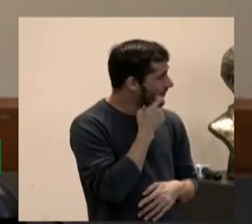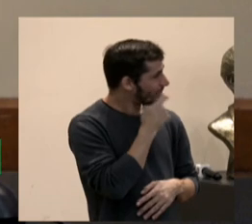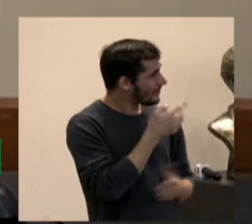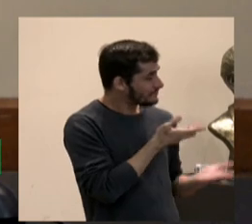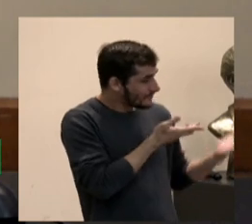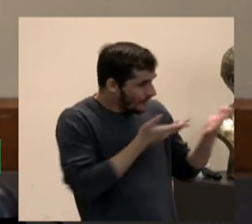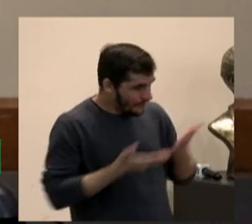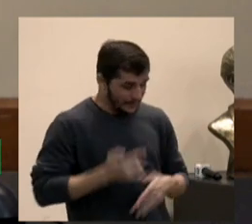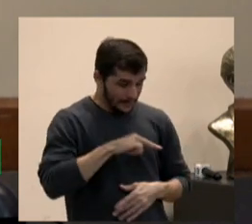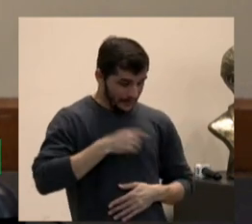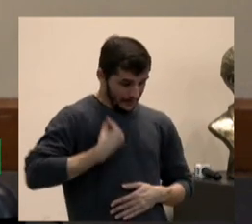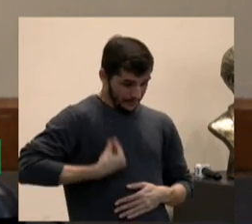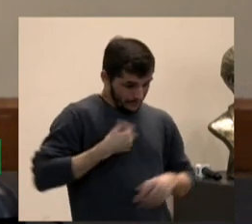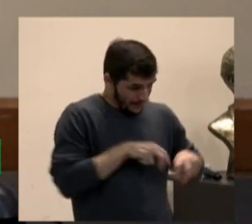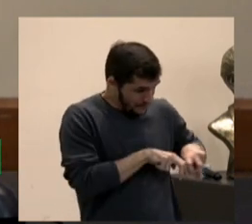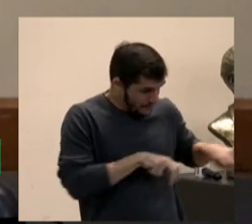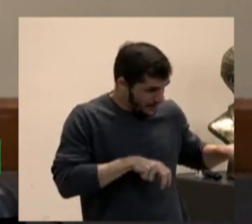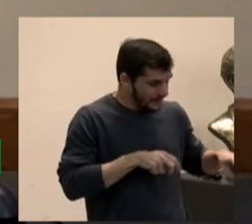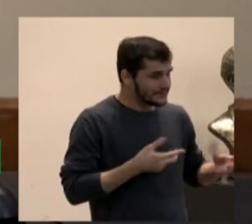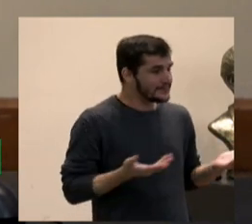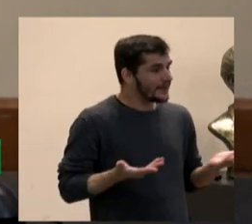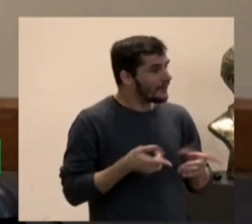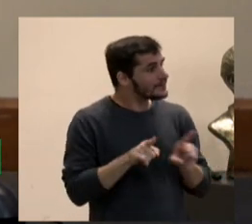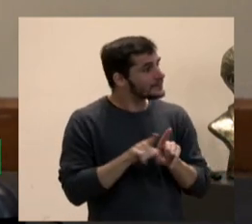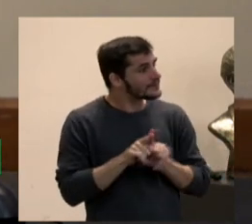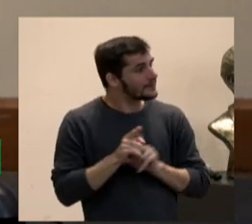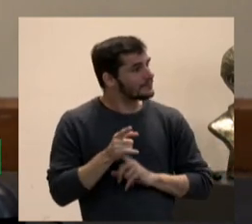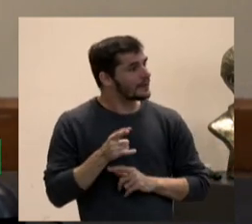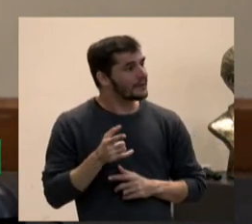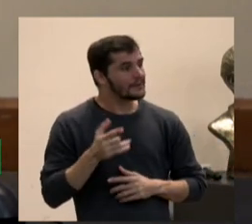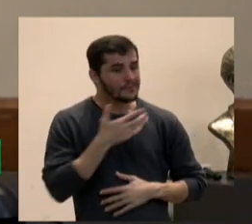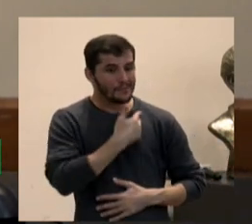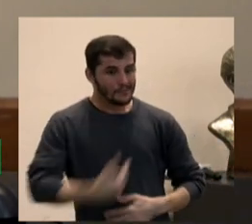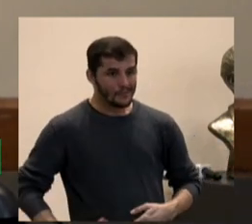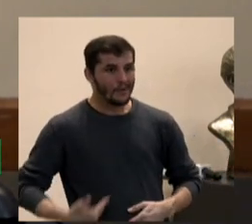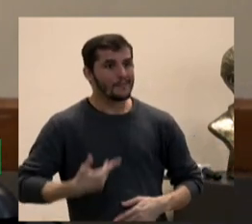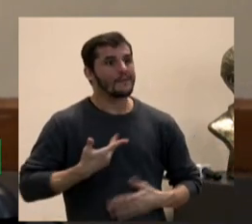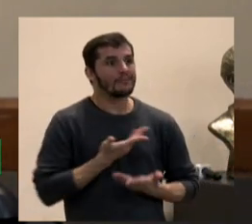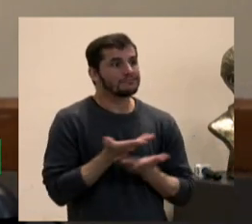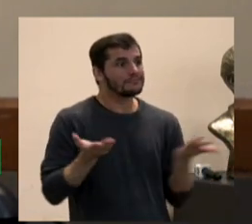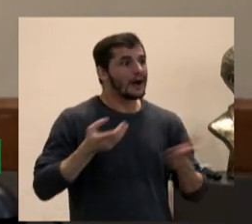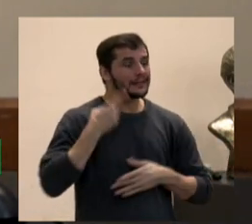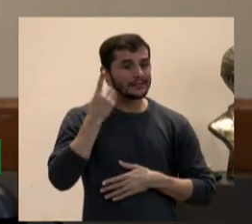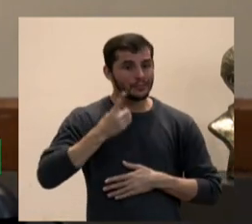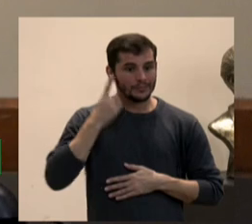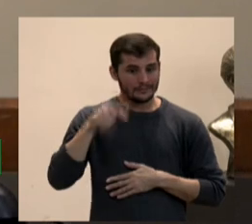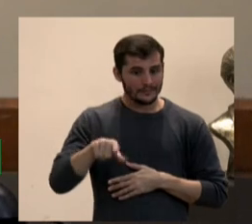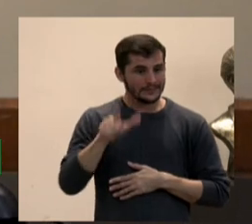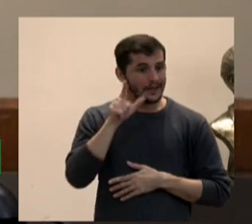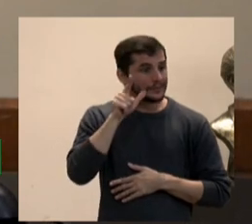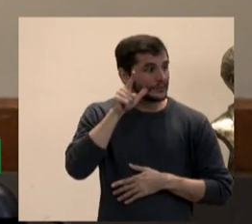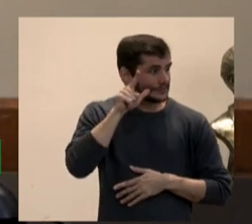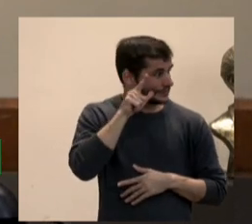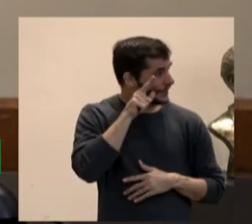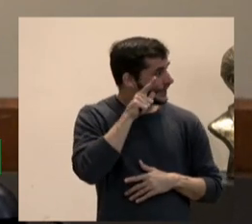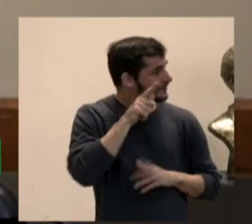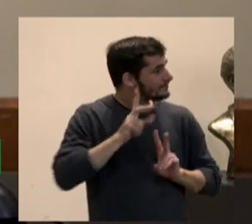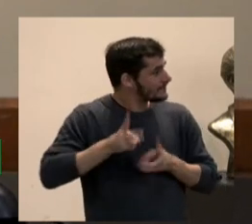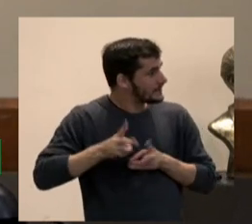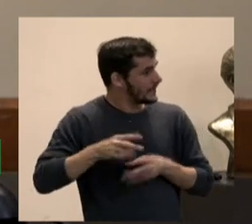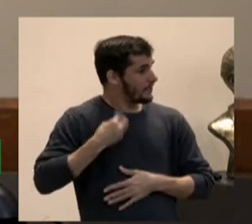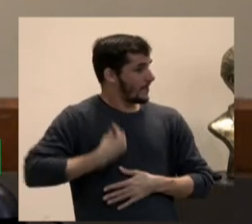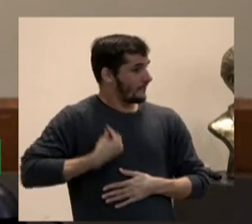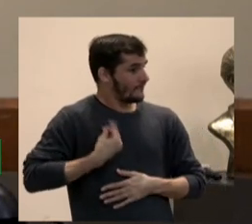essa mesa e fazer um reconhecimento público aqui à deputada Luciana Carminati, que tem sido para nós